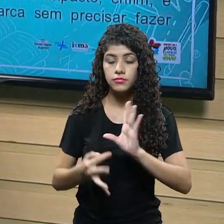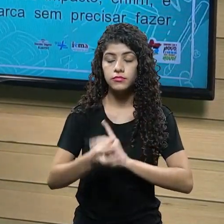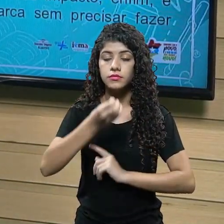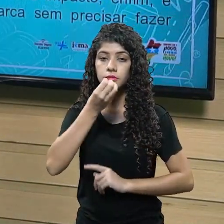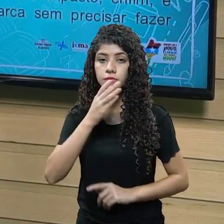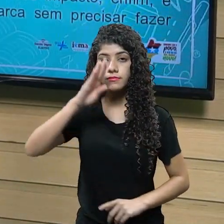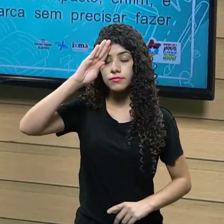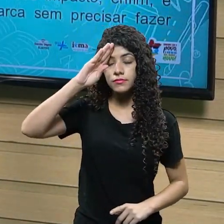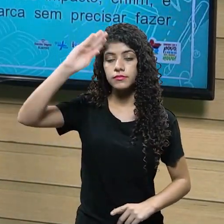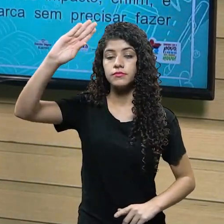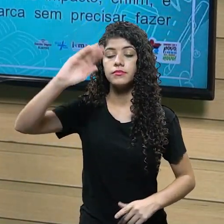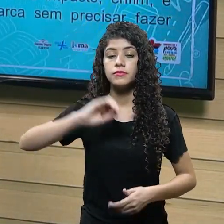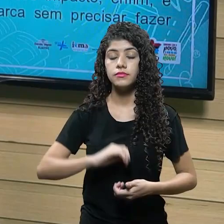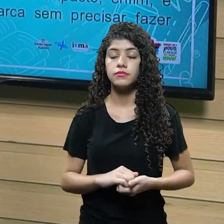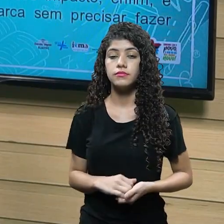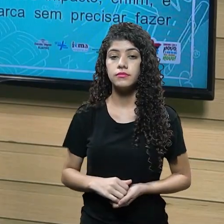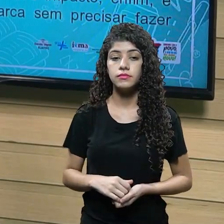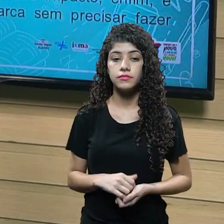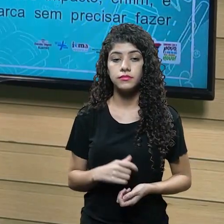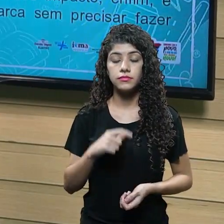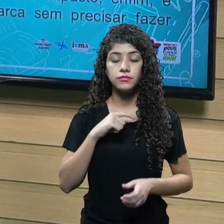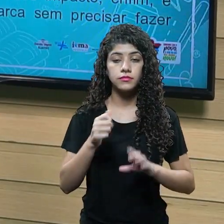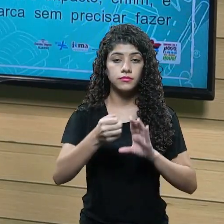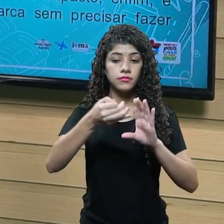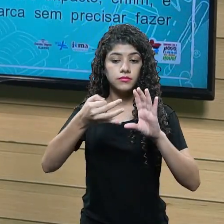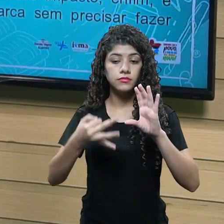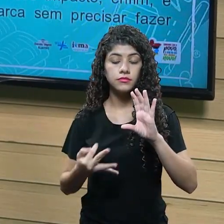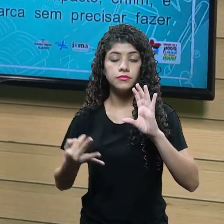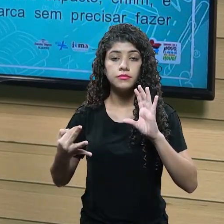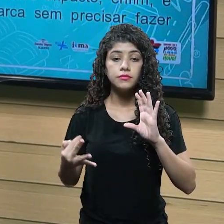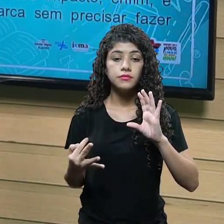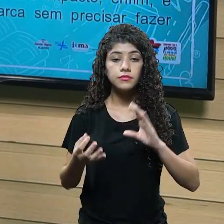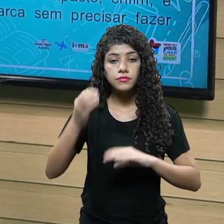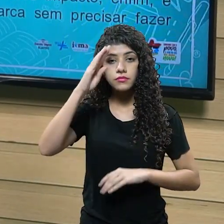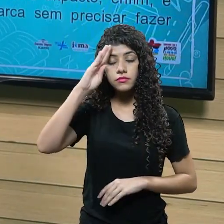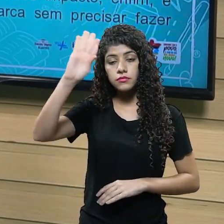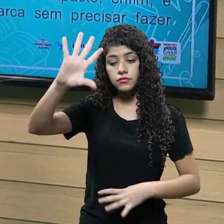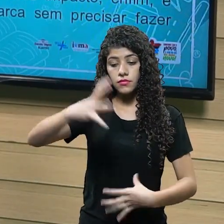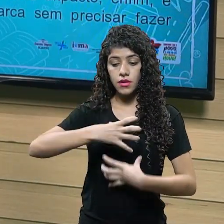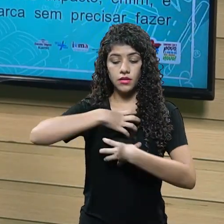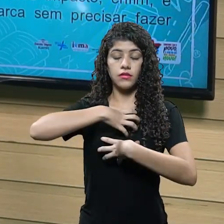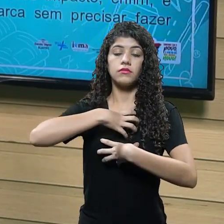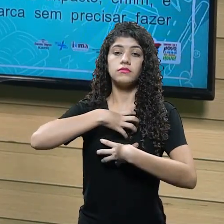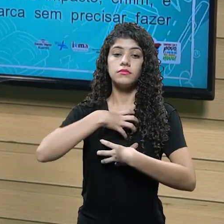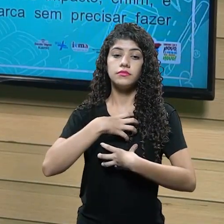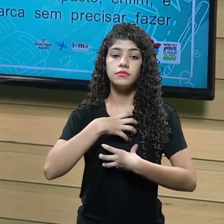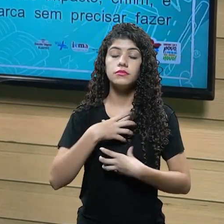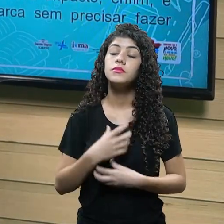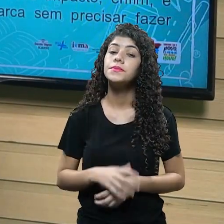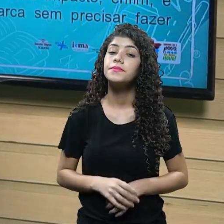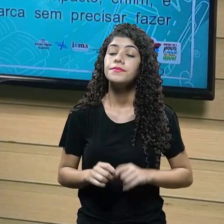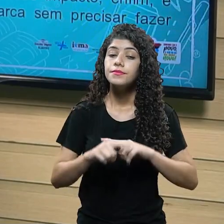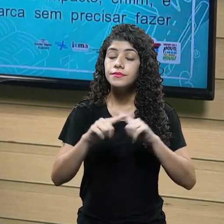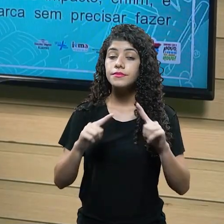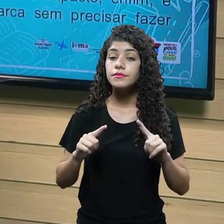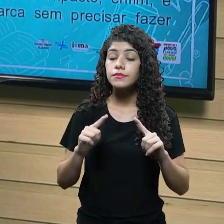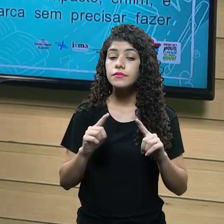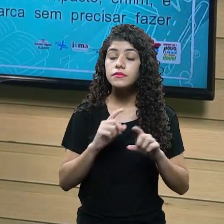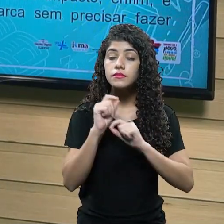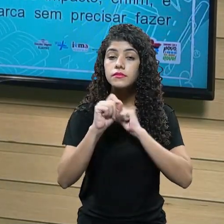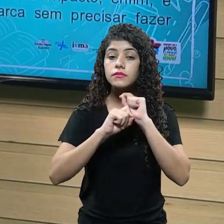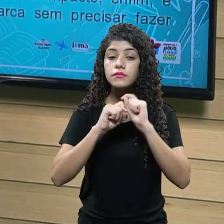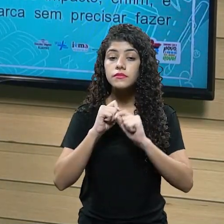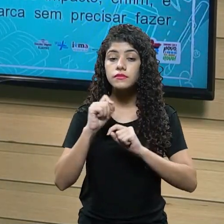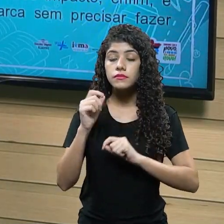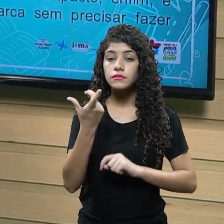marketing, tá? Ele tem como característica muito boa em impactar o cliente. tá? Só que vamos voltar para o slide anterior. É uma estratégia de